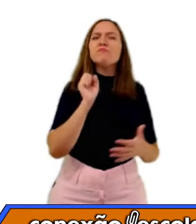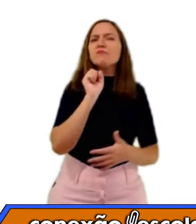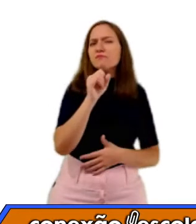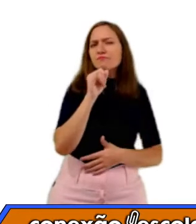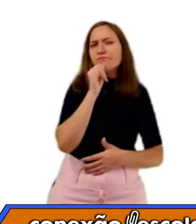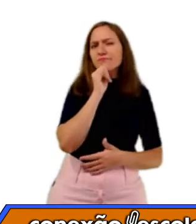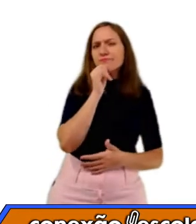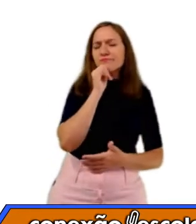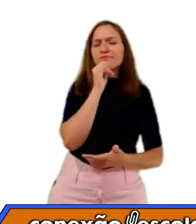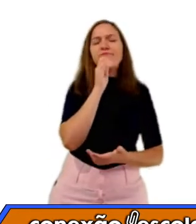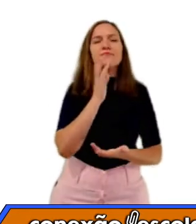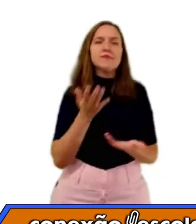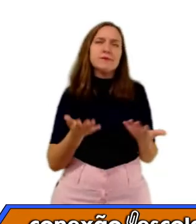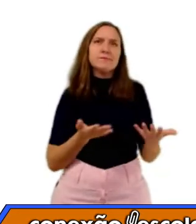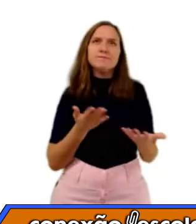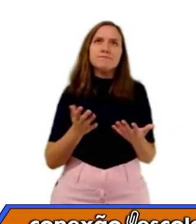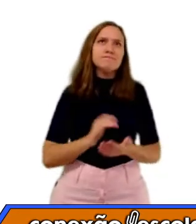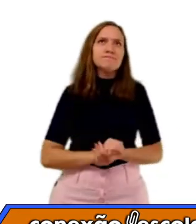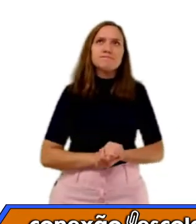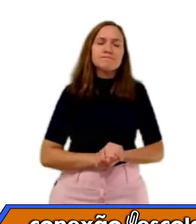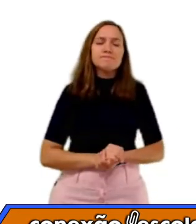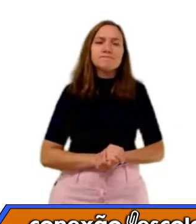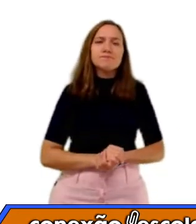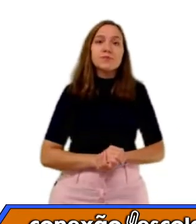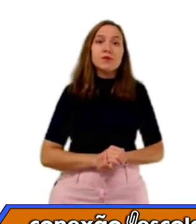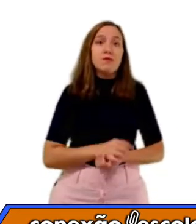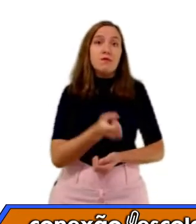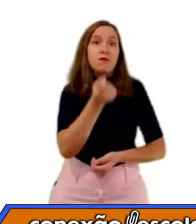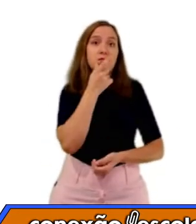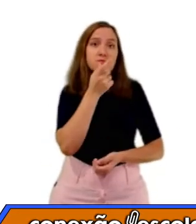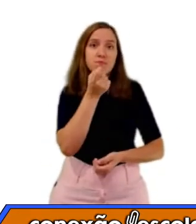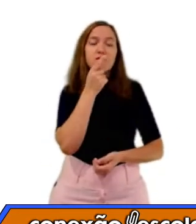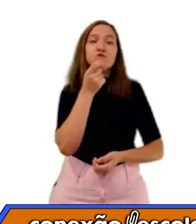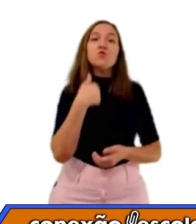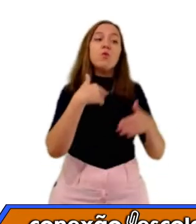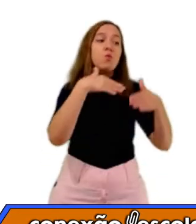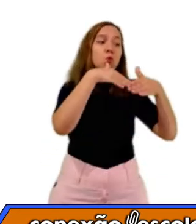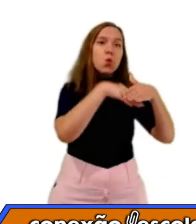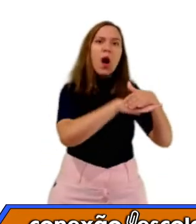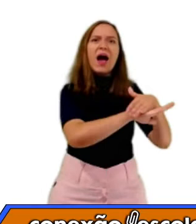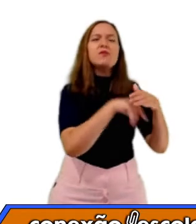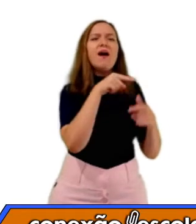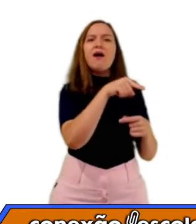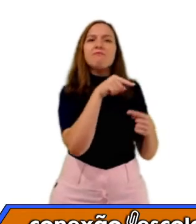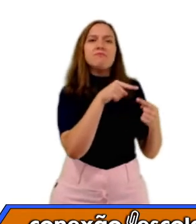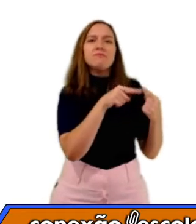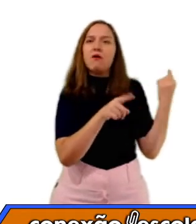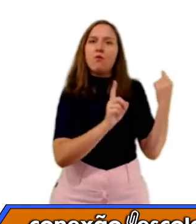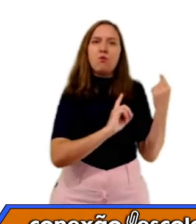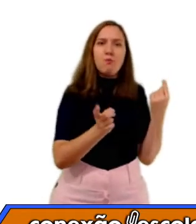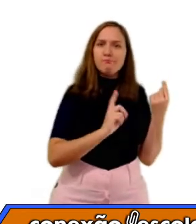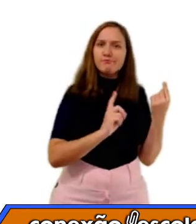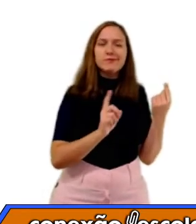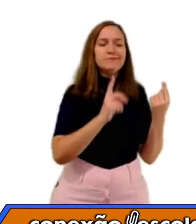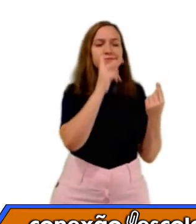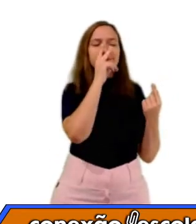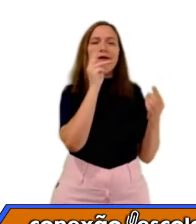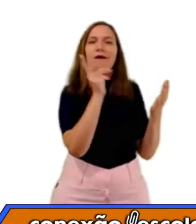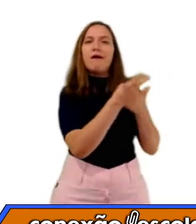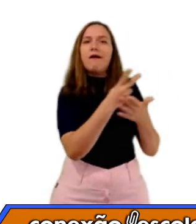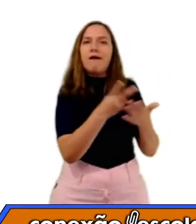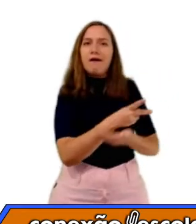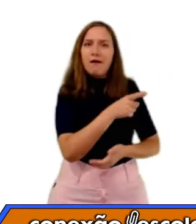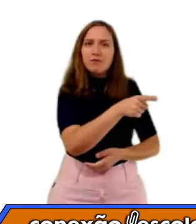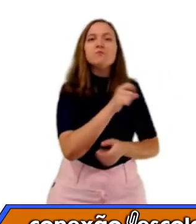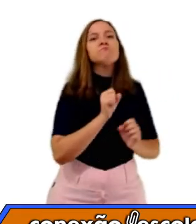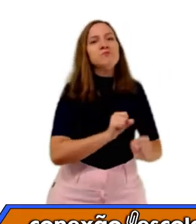se eu, às vezes, coloco esse remédio num lugar que não é muito bem armazenado, eu